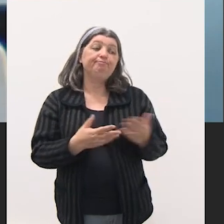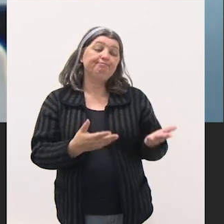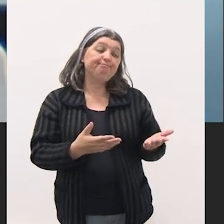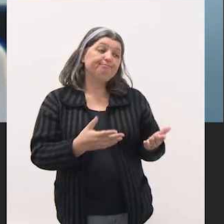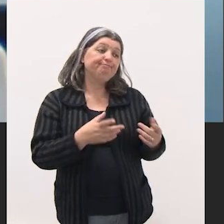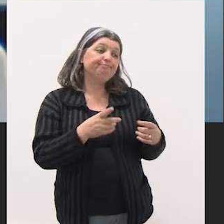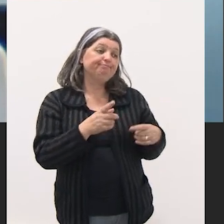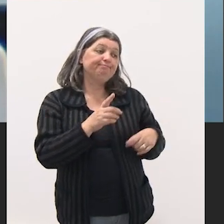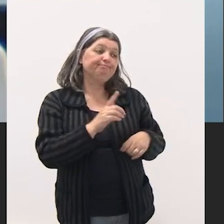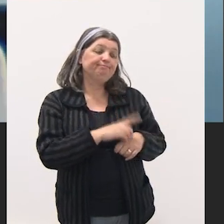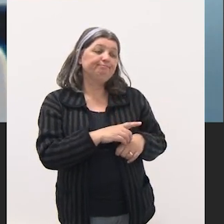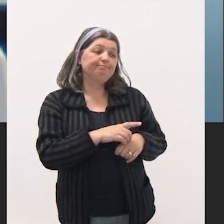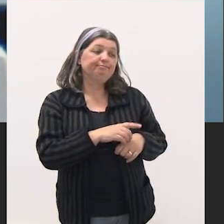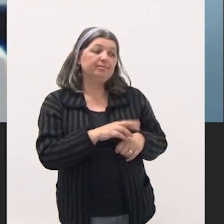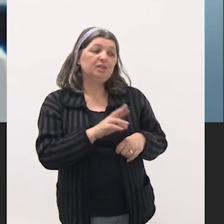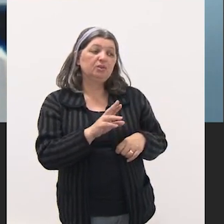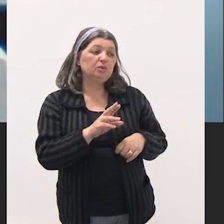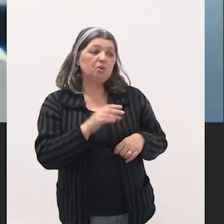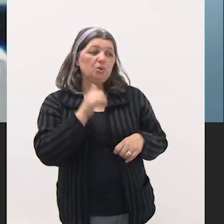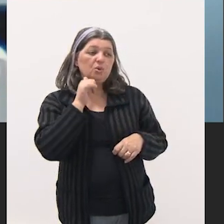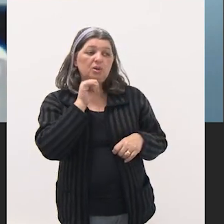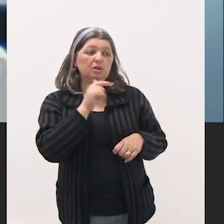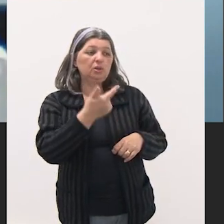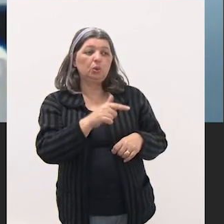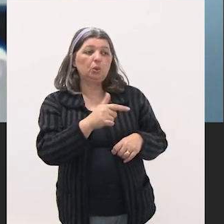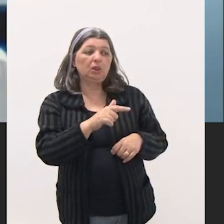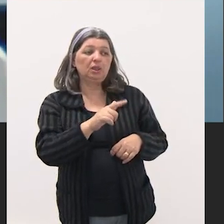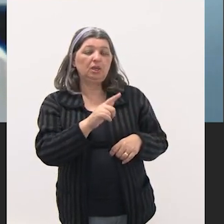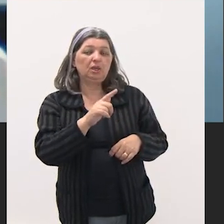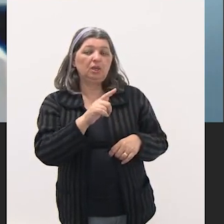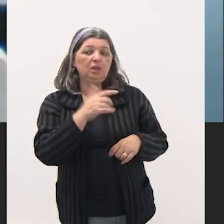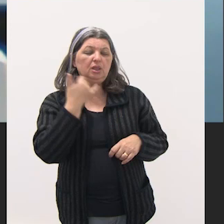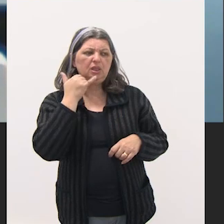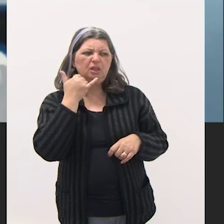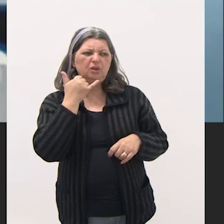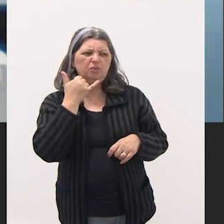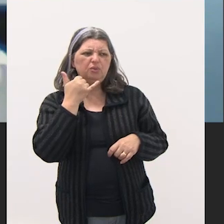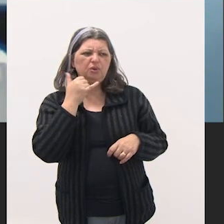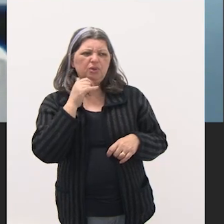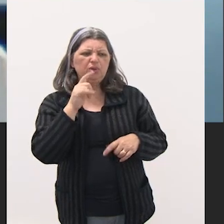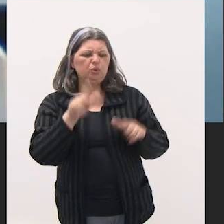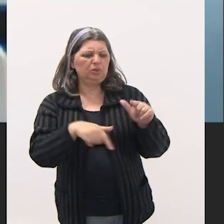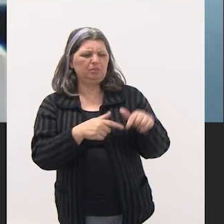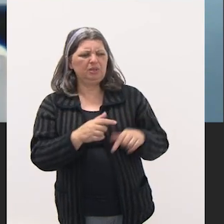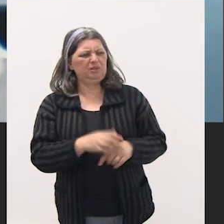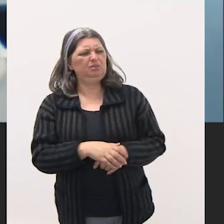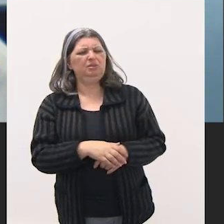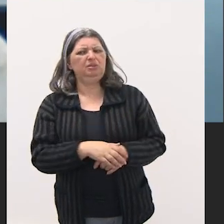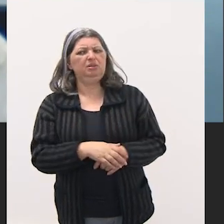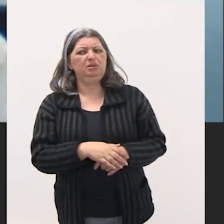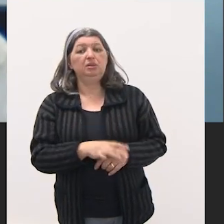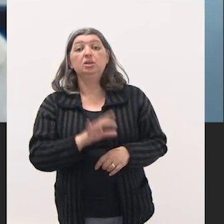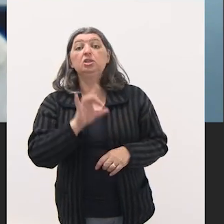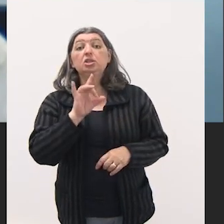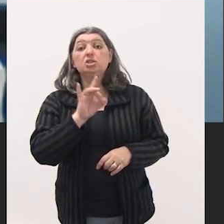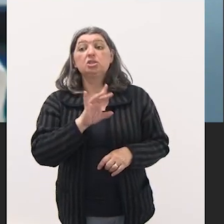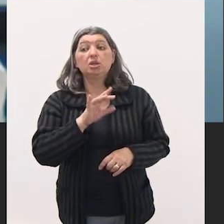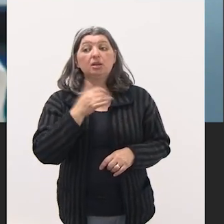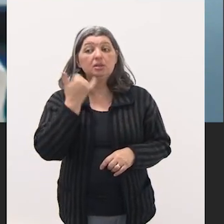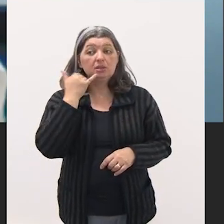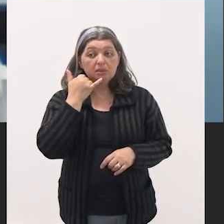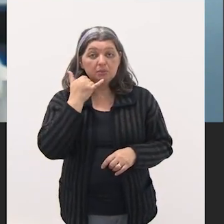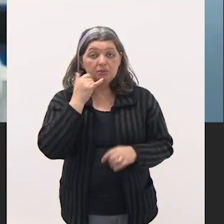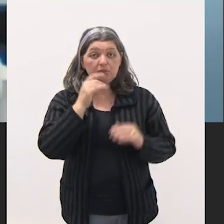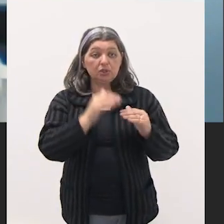doutora, não tem telefone no trabalho. Eu falei, não tem telefone no trabalho? Não, só tem telefone no andar